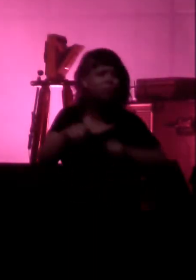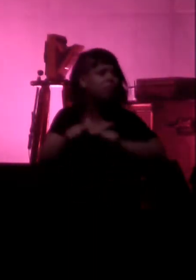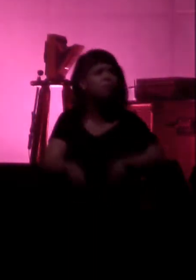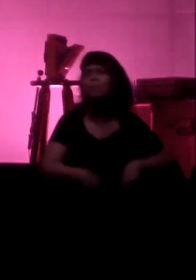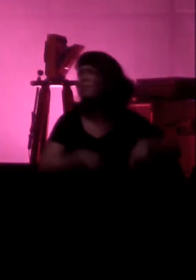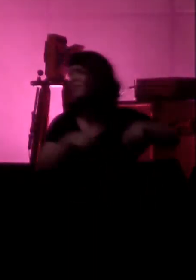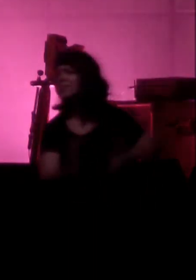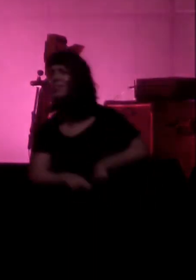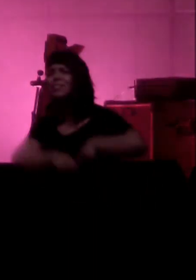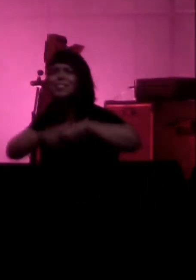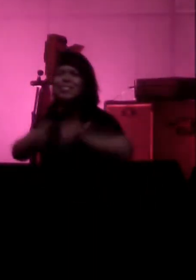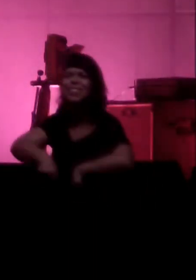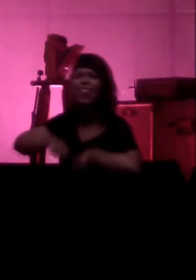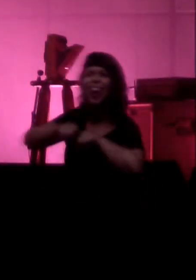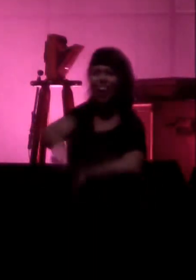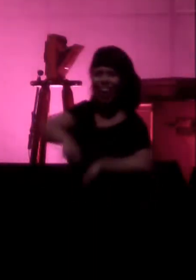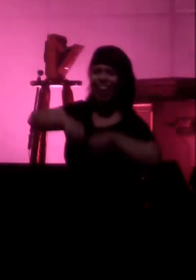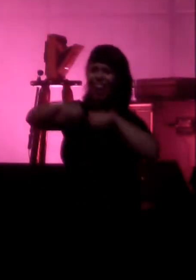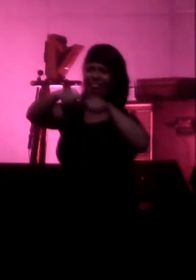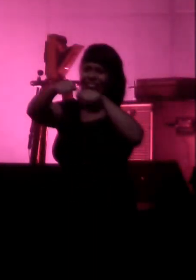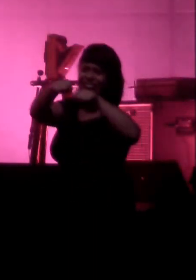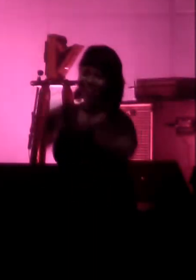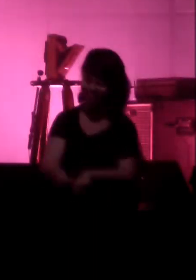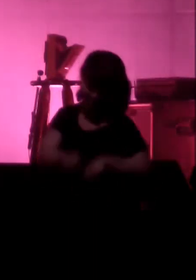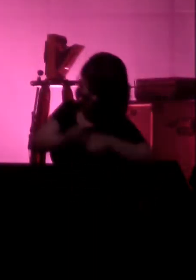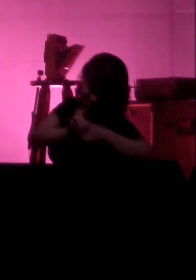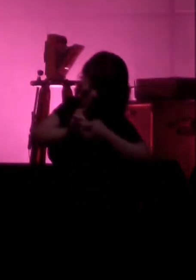bicho livre, sem rumo, sem